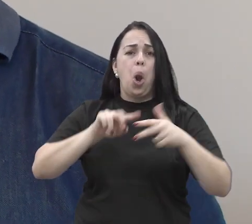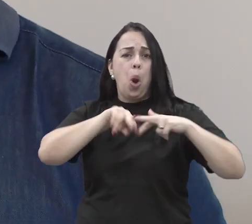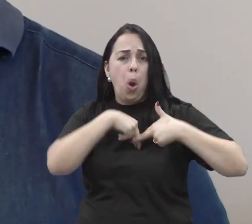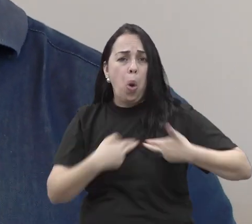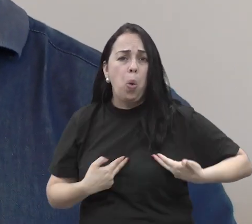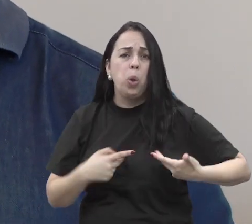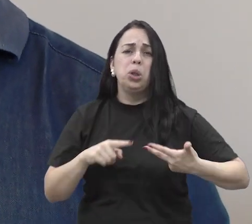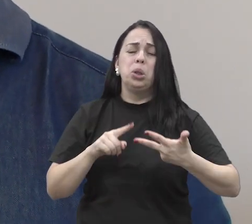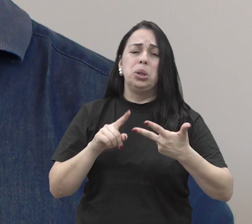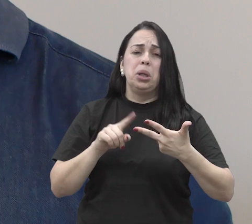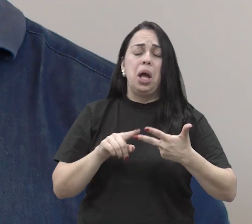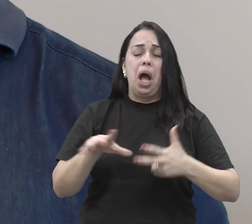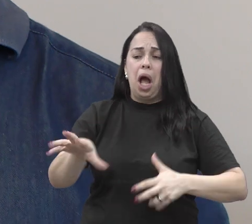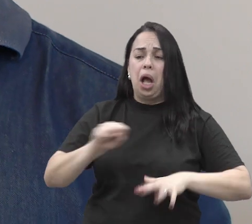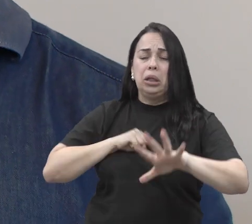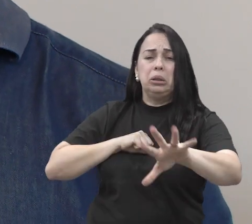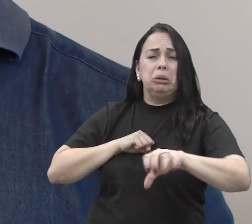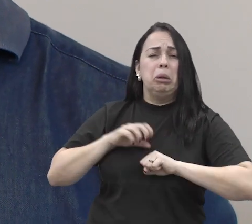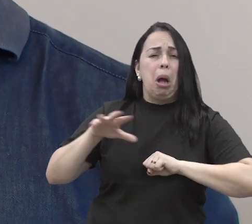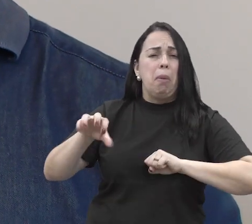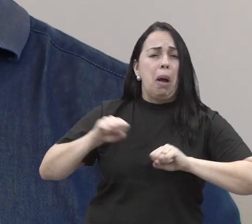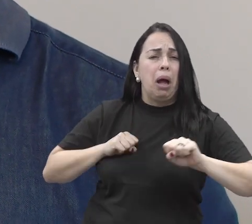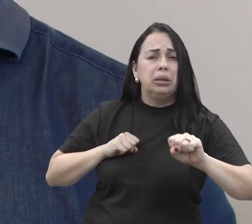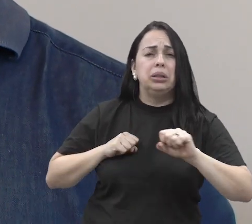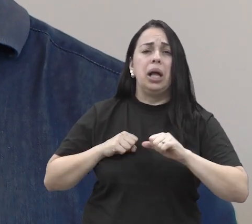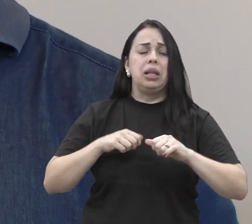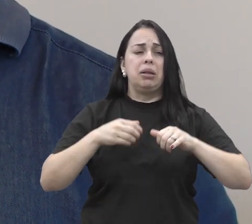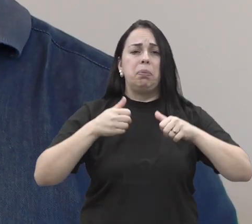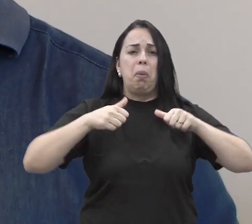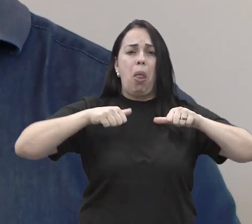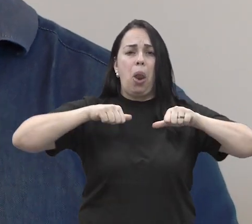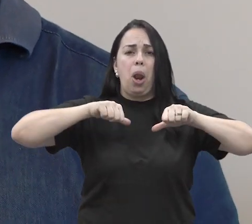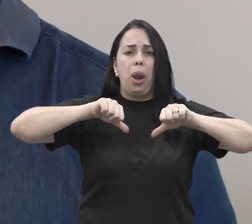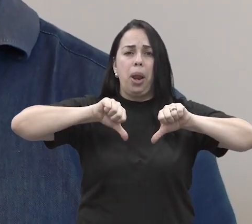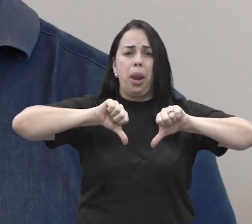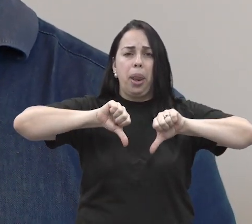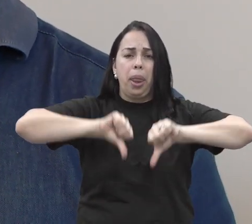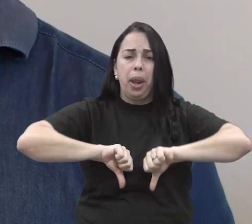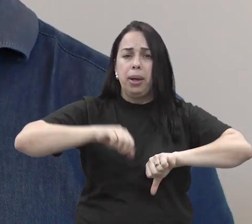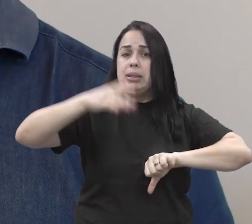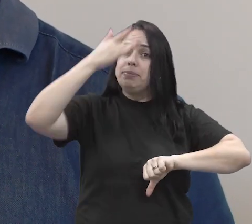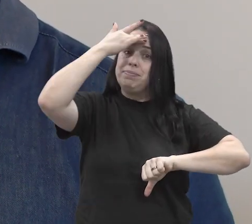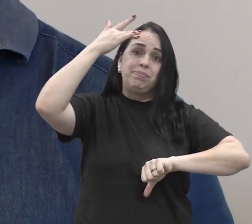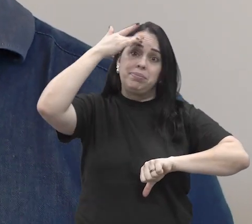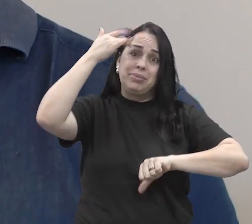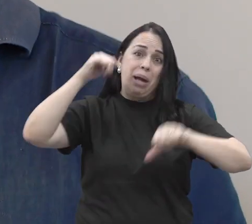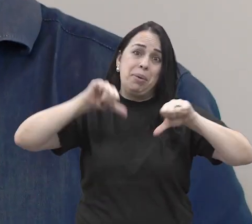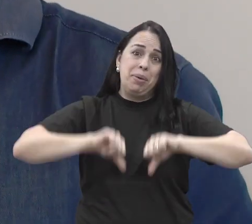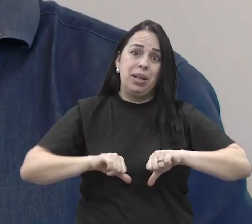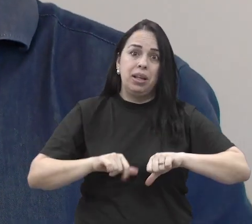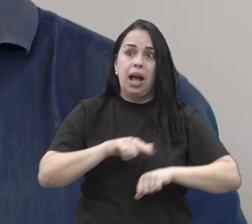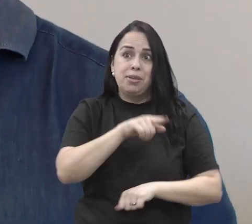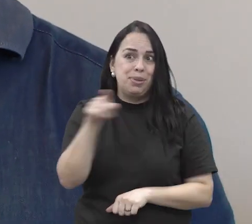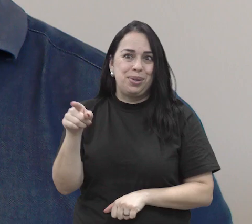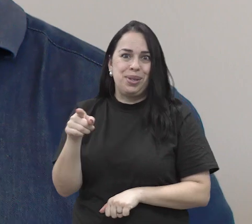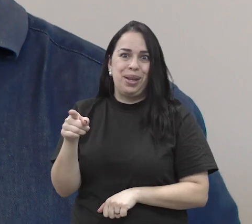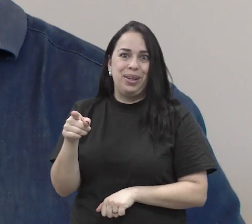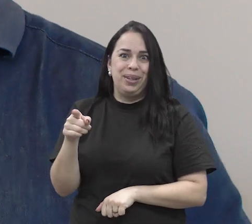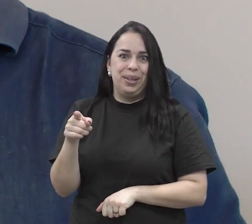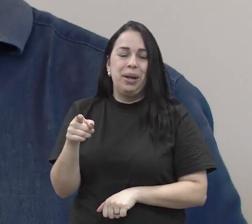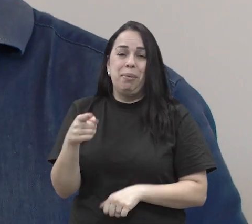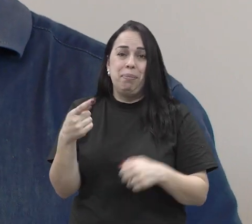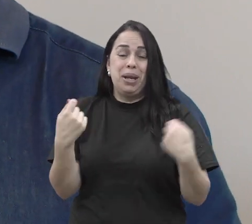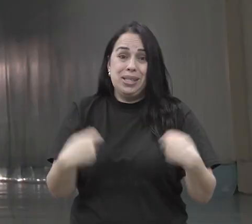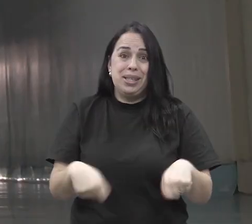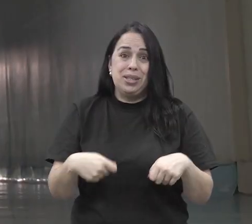muitas vezes, então isso vai ocasionando numa deterioração da saúde emocional. E todo mundo, né? Ninguém é de ferro, então a gente